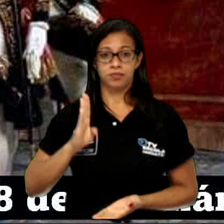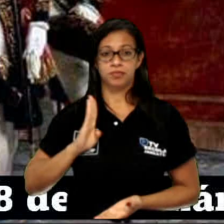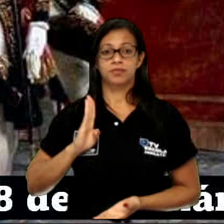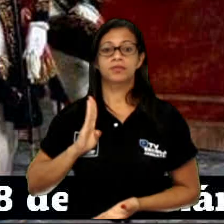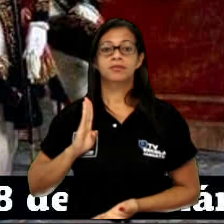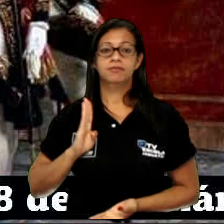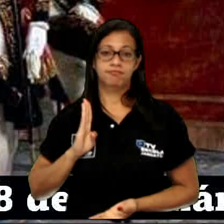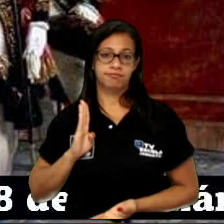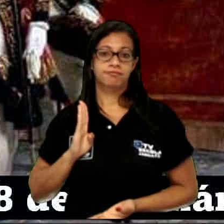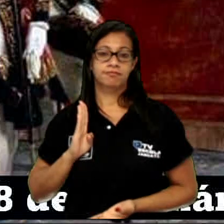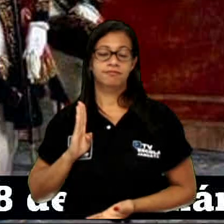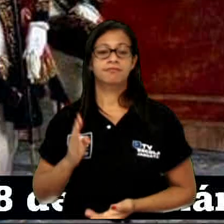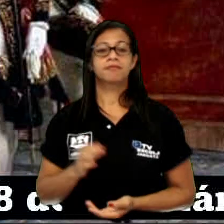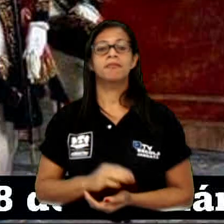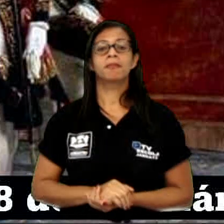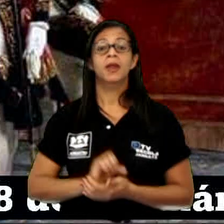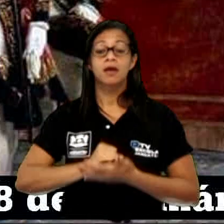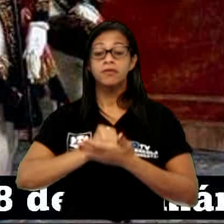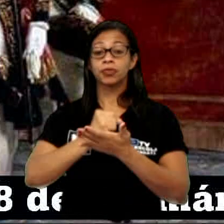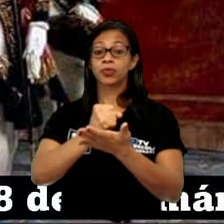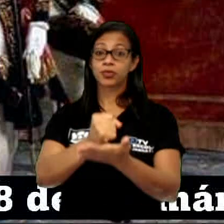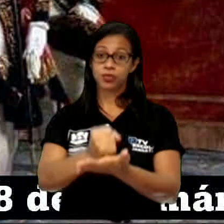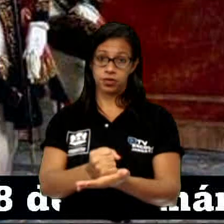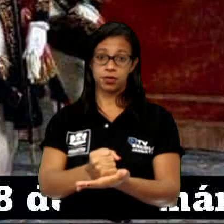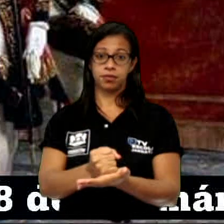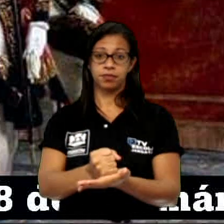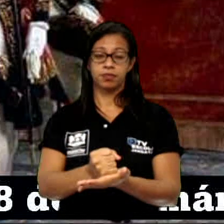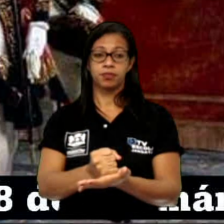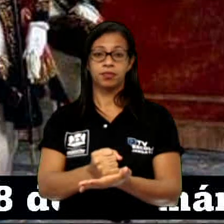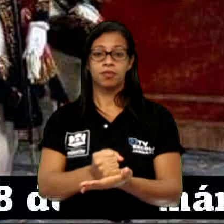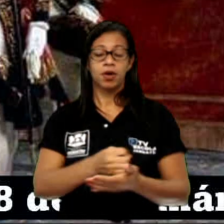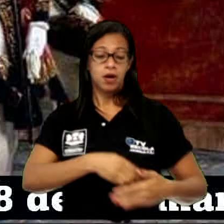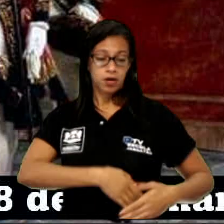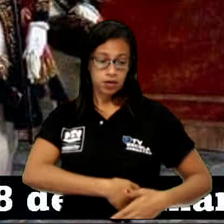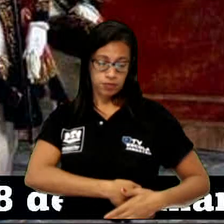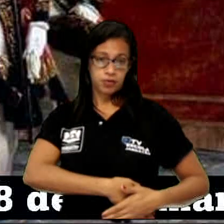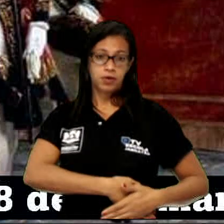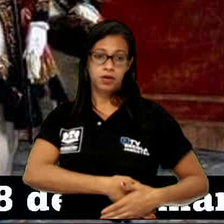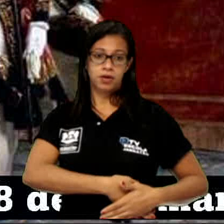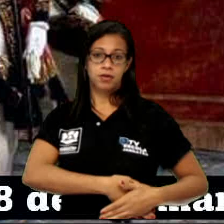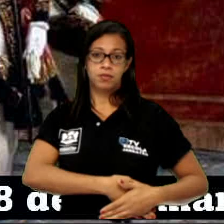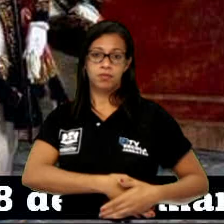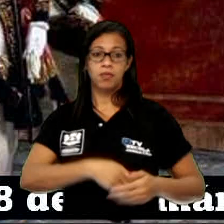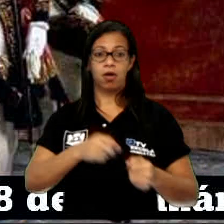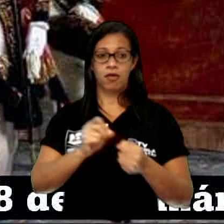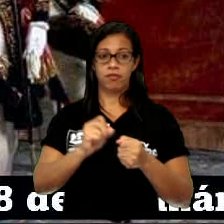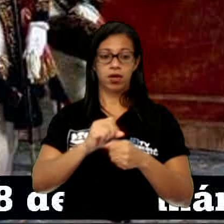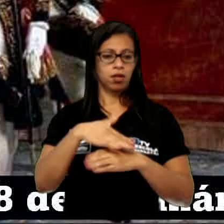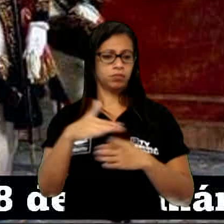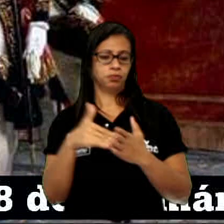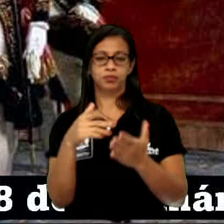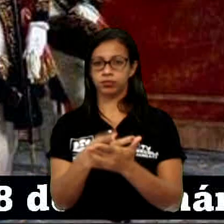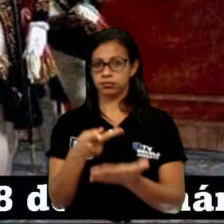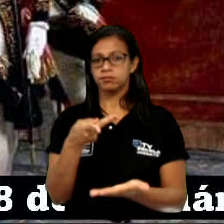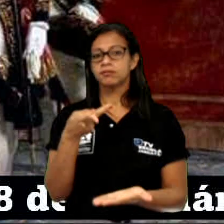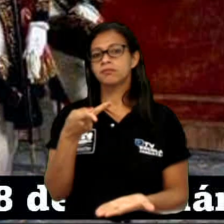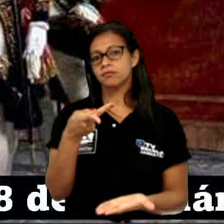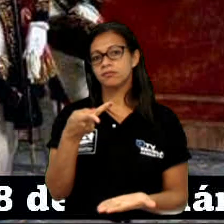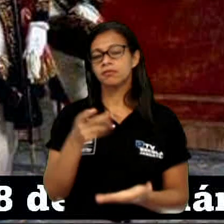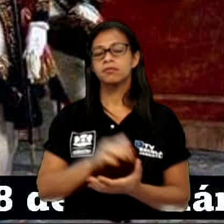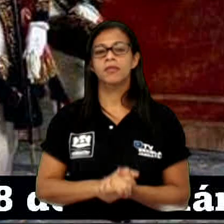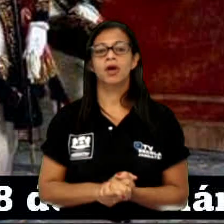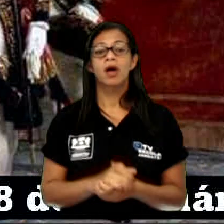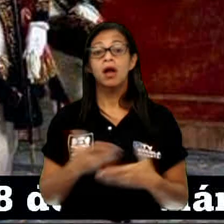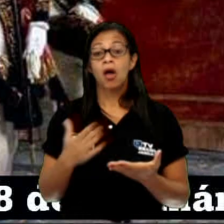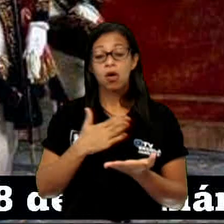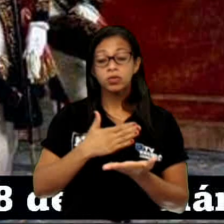que Napoleão aplique esse golpe aí, tá certo? Aí, justamente com esse golpe se inicia a